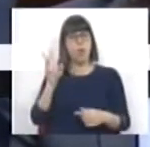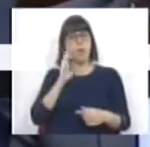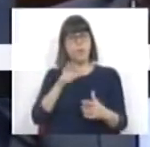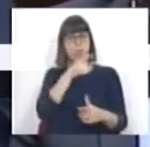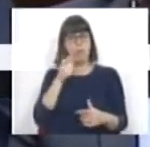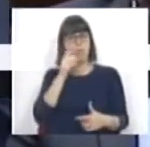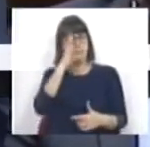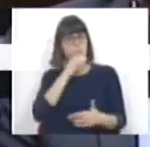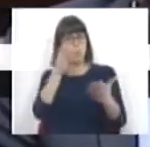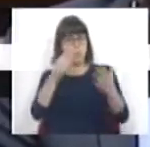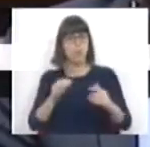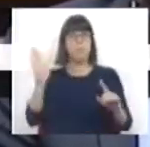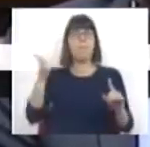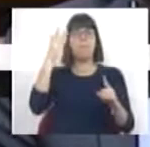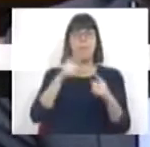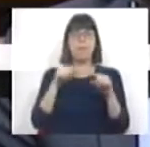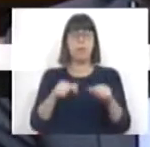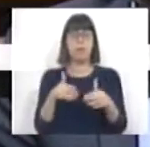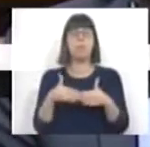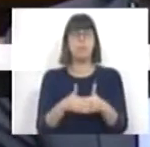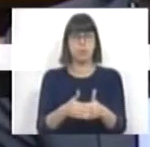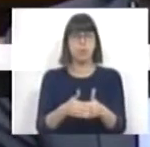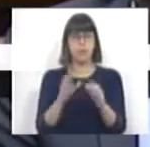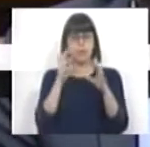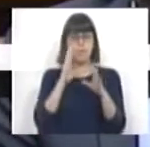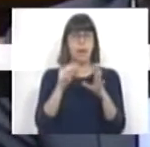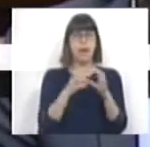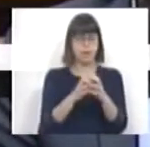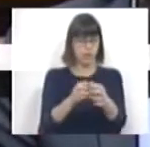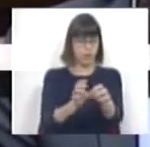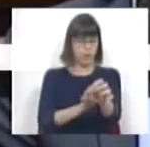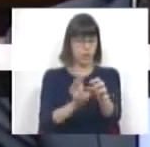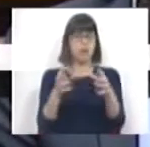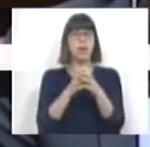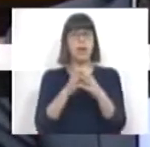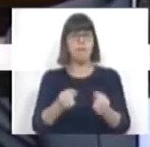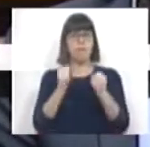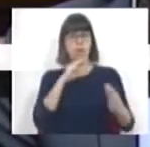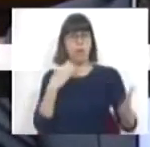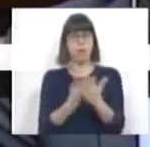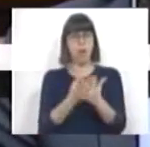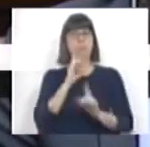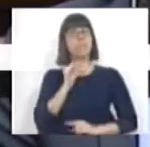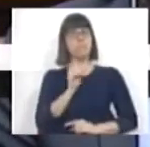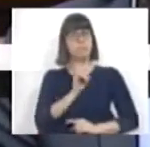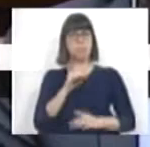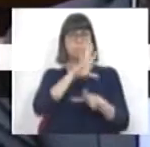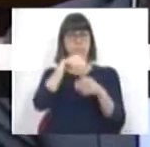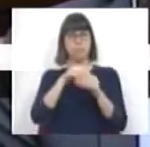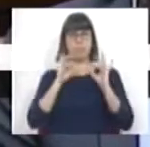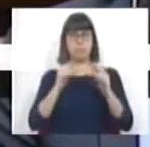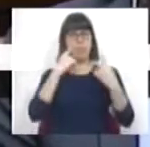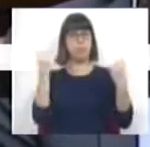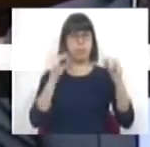ouvir o compromisso do Governo. O primeiro é que, com este processo, a Caixa Geral de Depósitos sai fortalecida enquanto banco